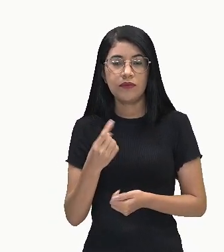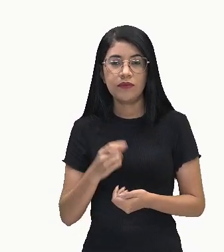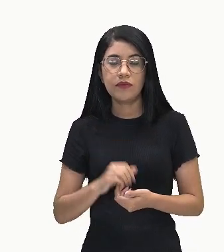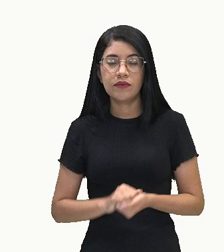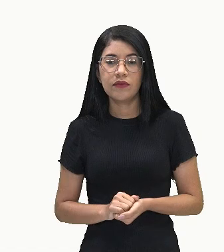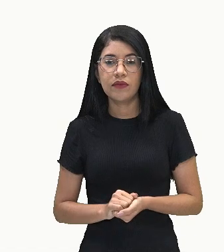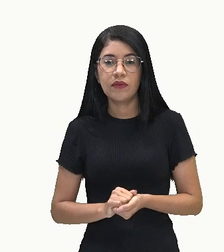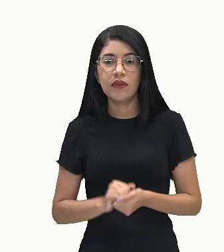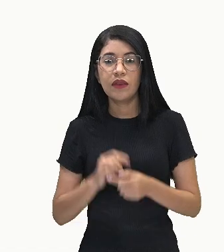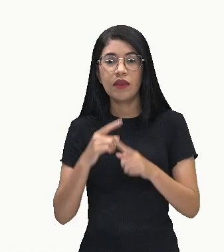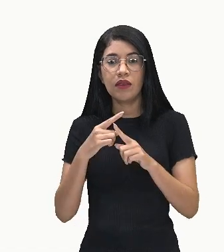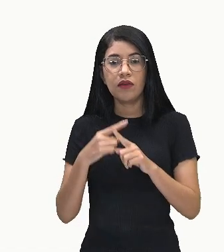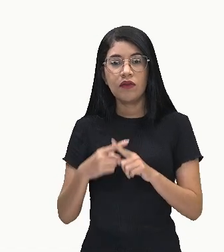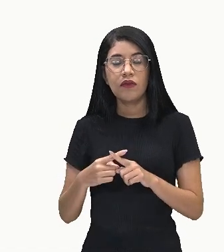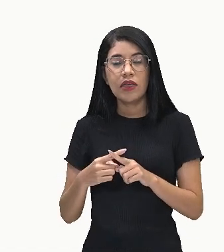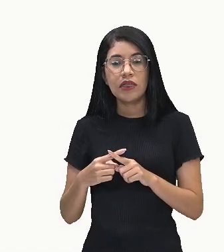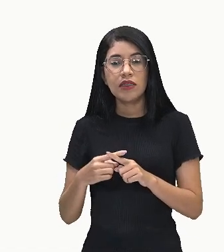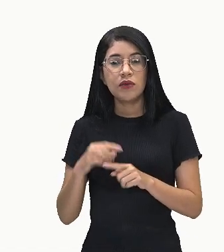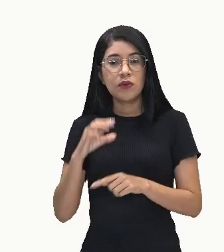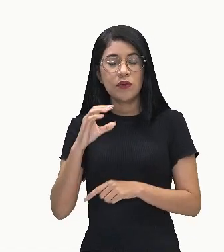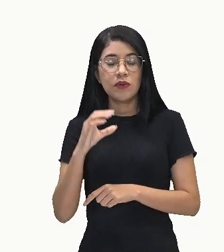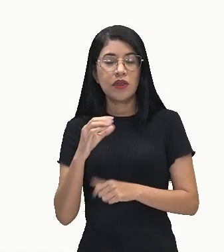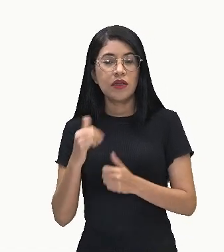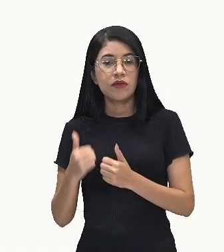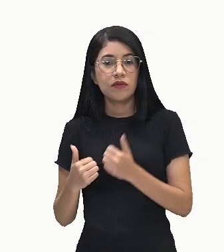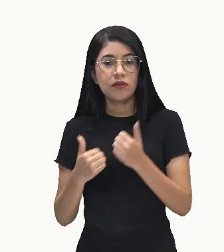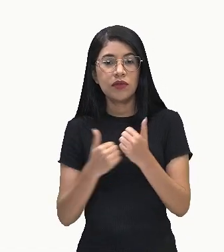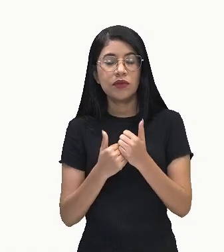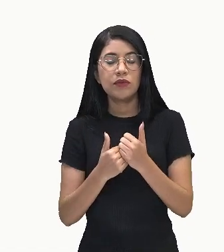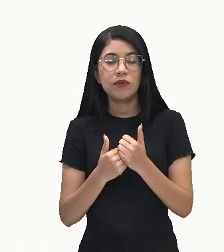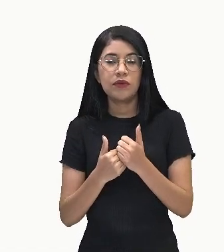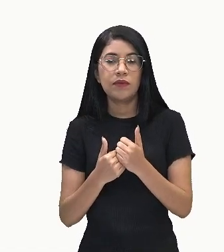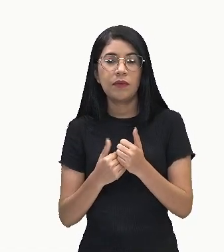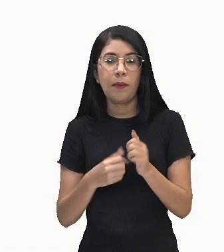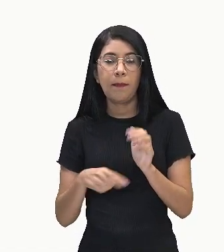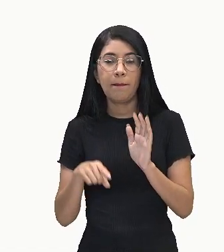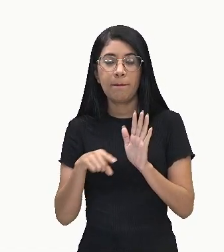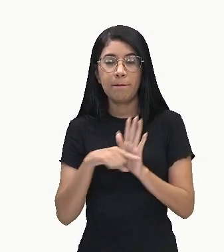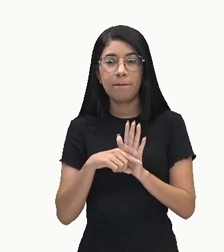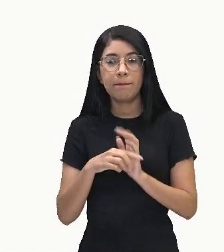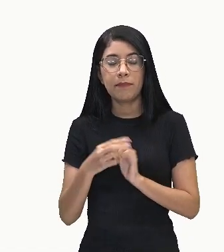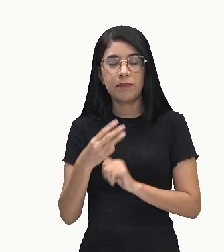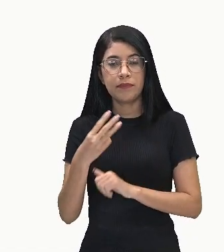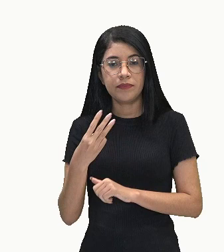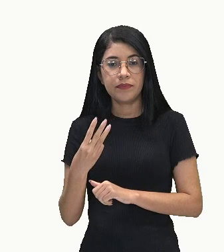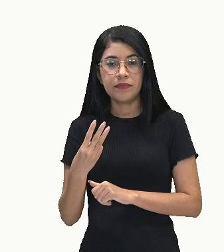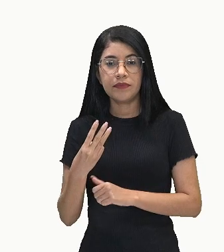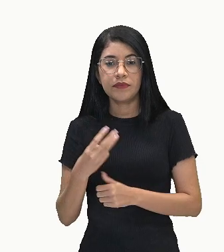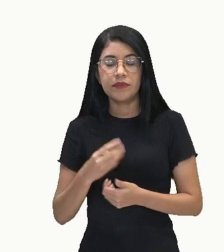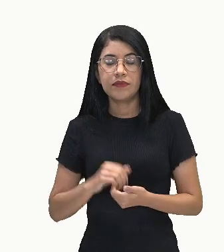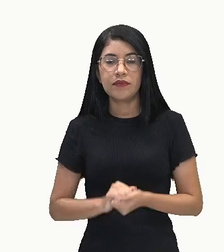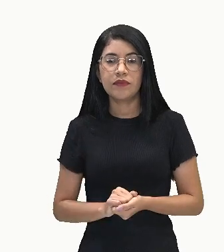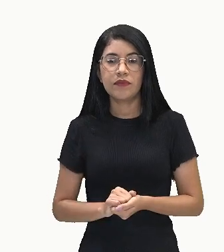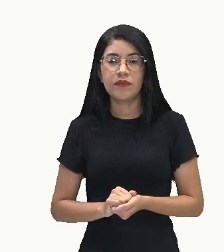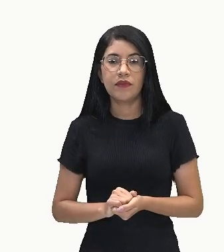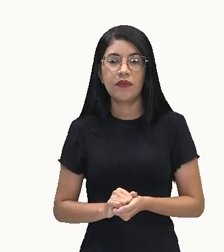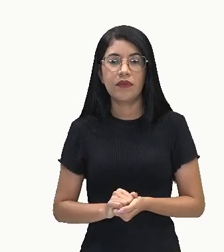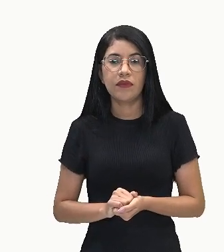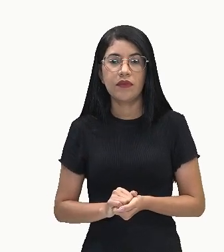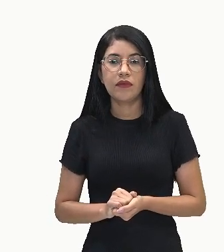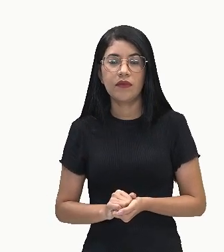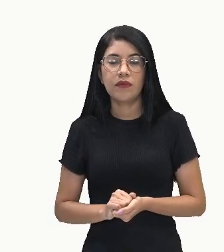Que multiplica o nosso C. Quanto vale o nosso C? O nosso C vale menos